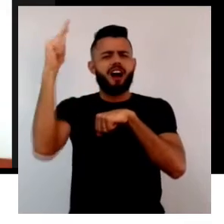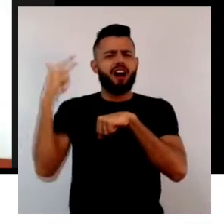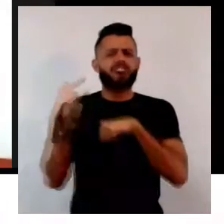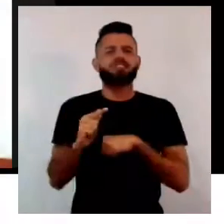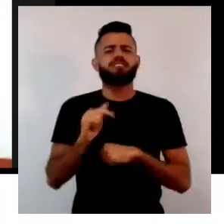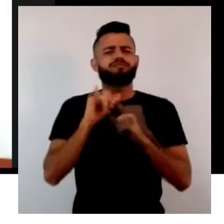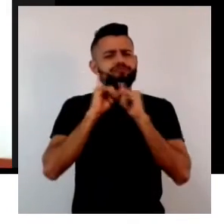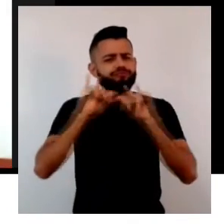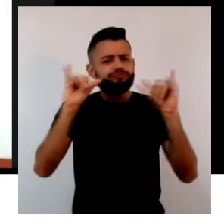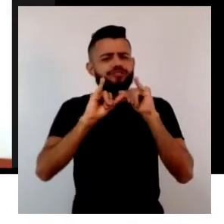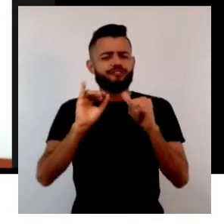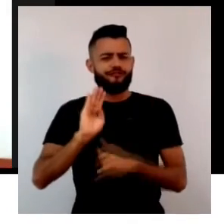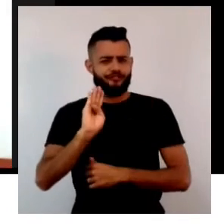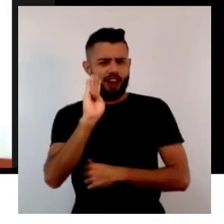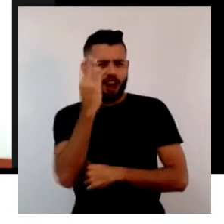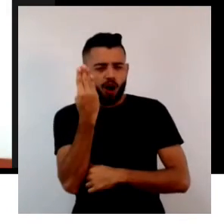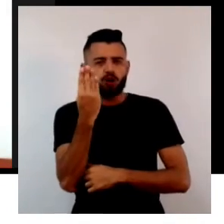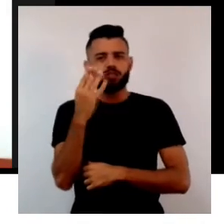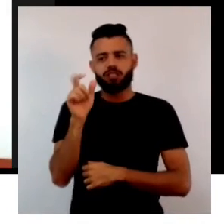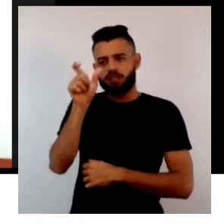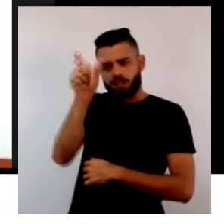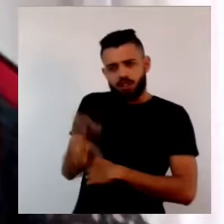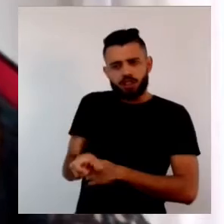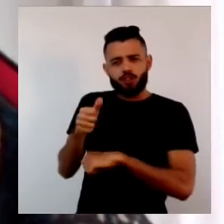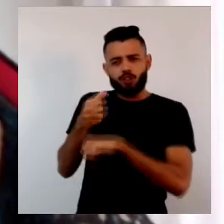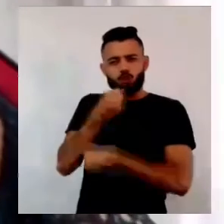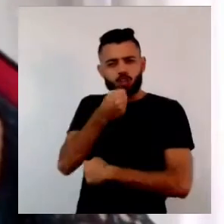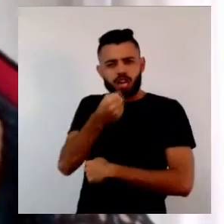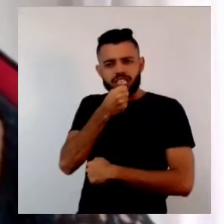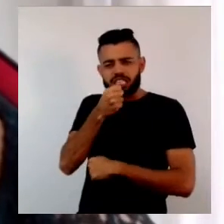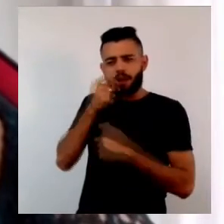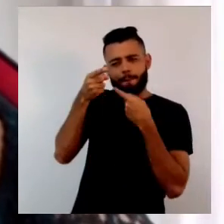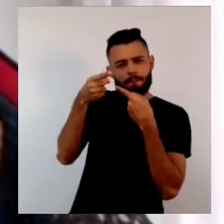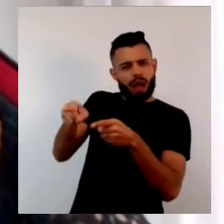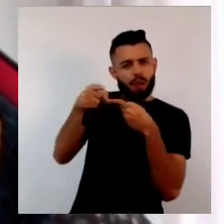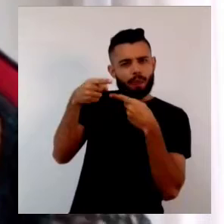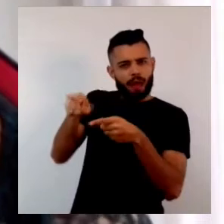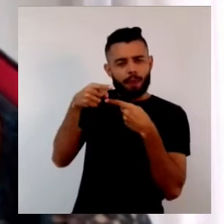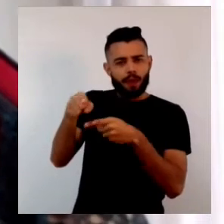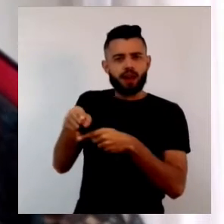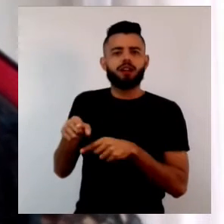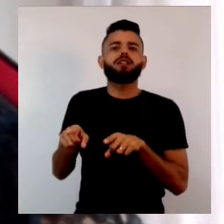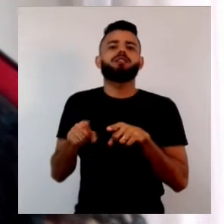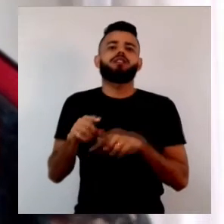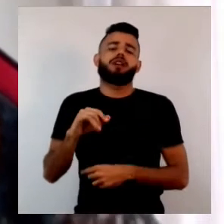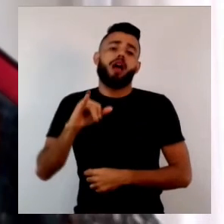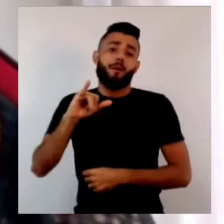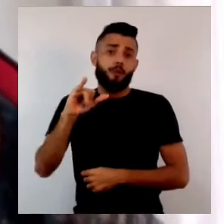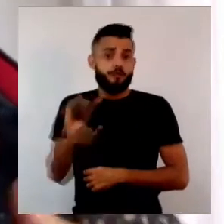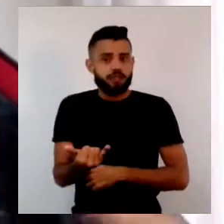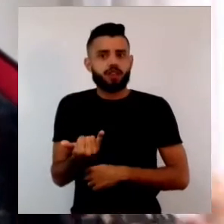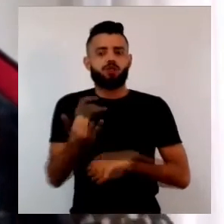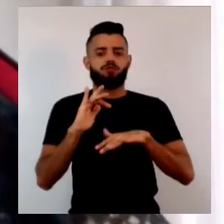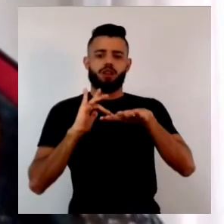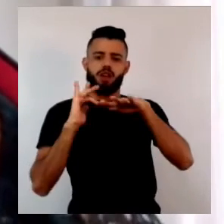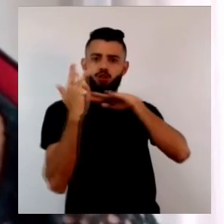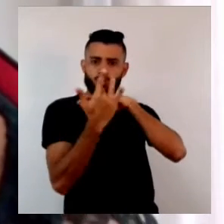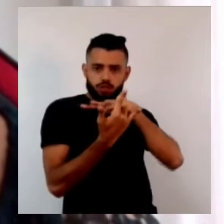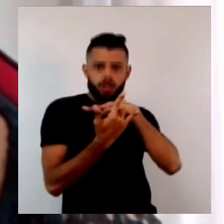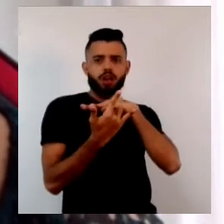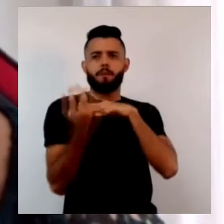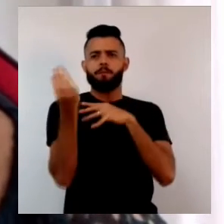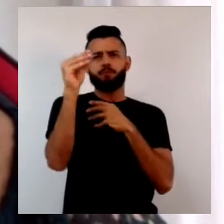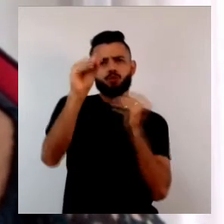a jornalistas e a utilização das redes sociais para